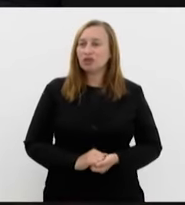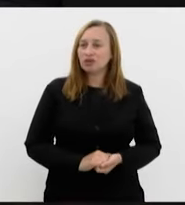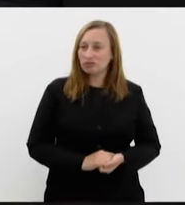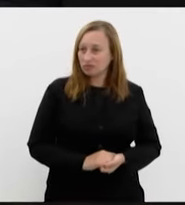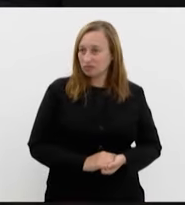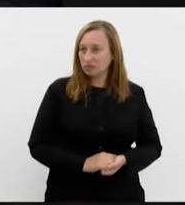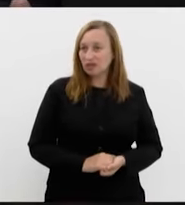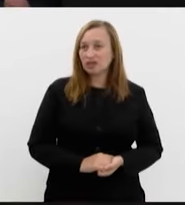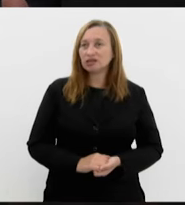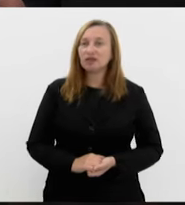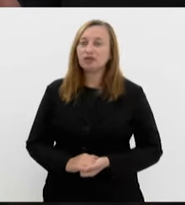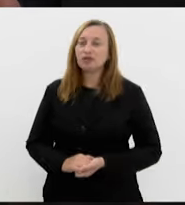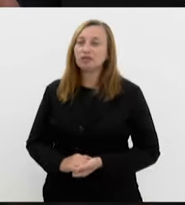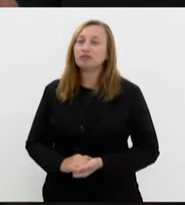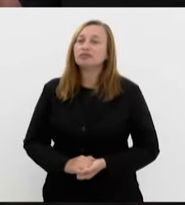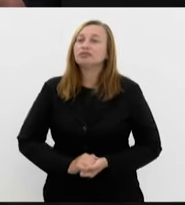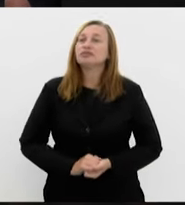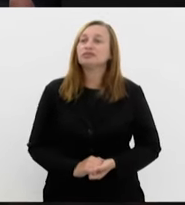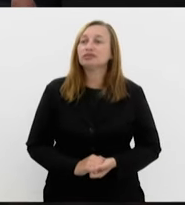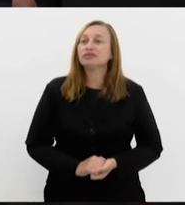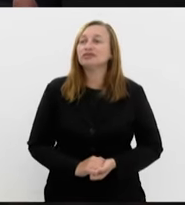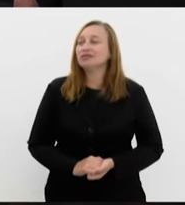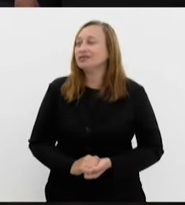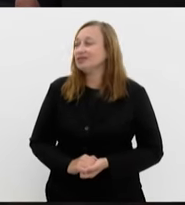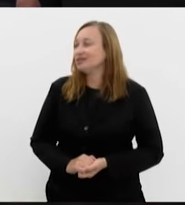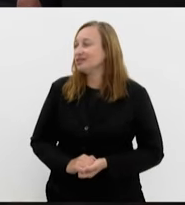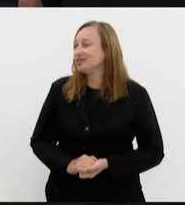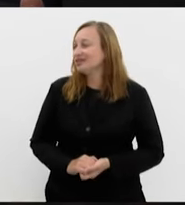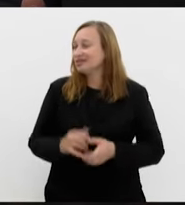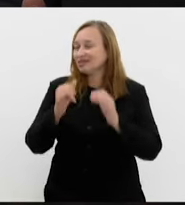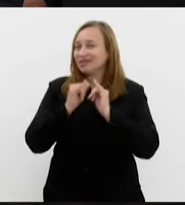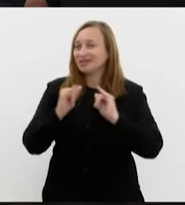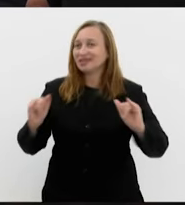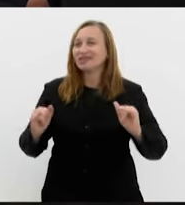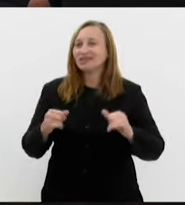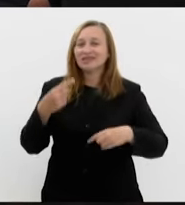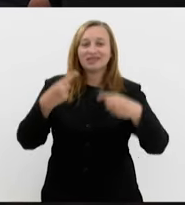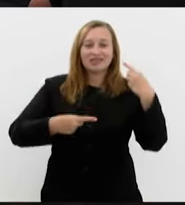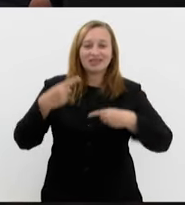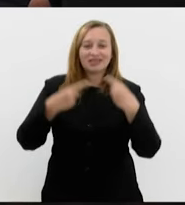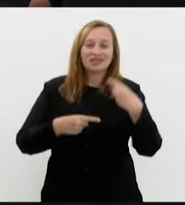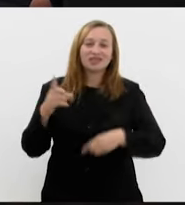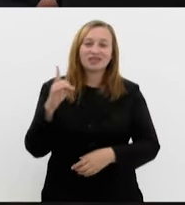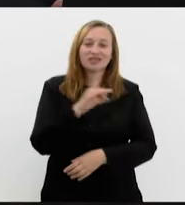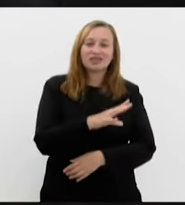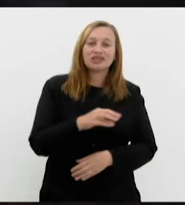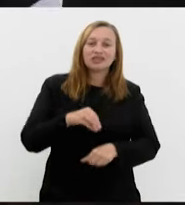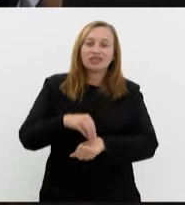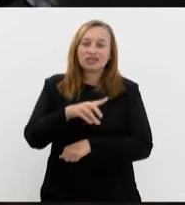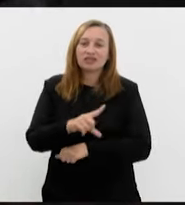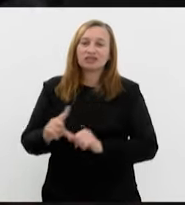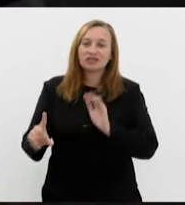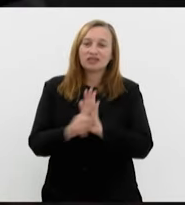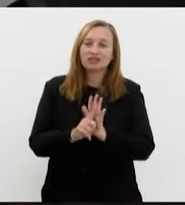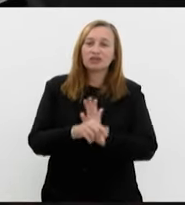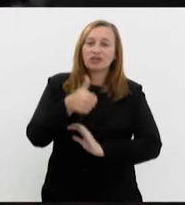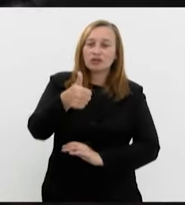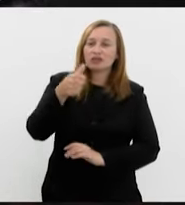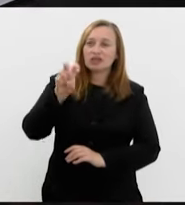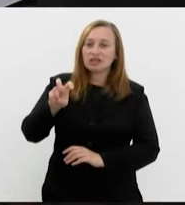Átila. Louvável. Anuncio, em discussão única, indicação legislativa